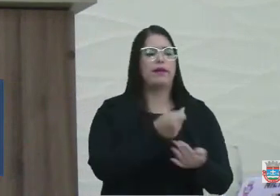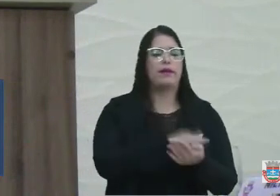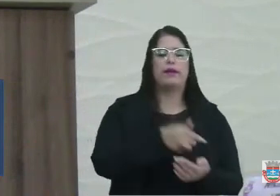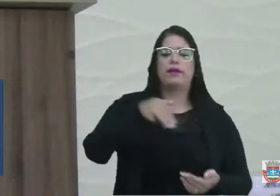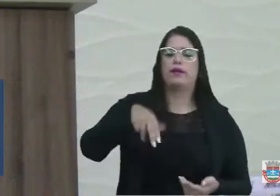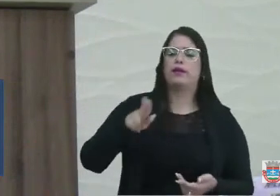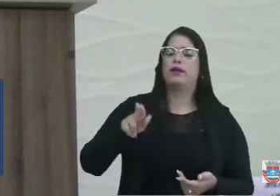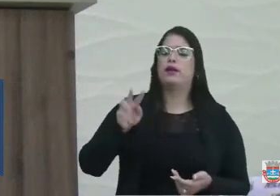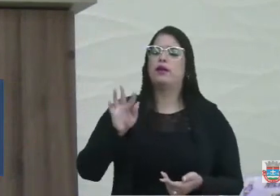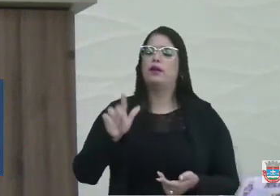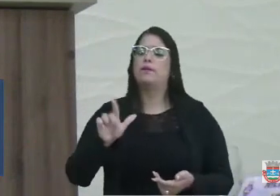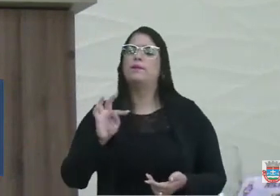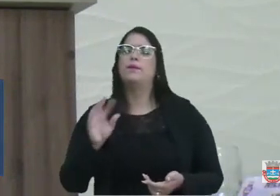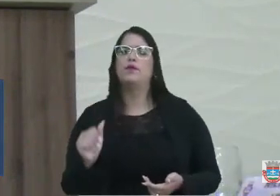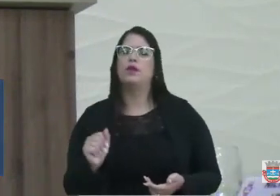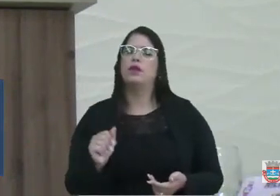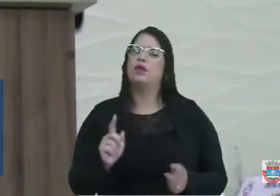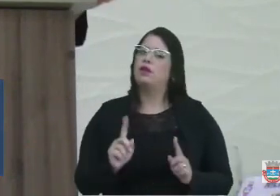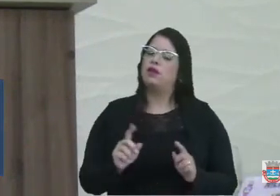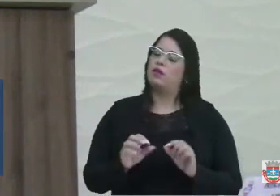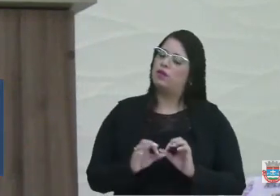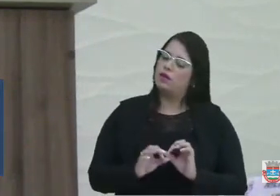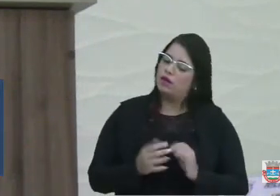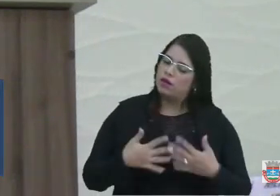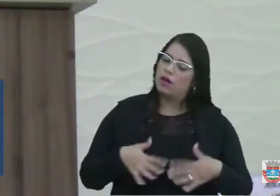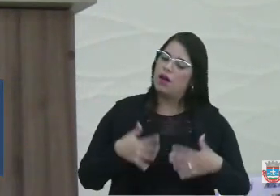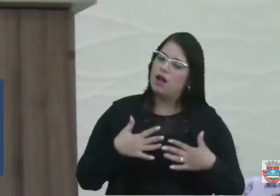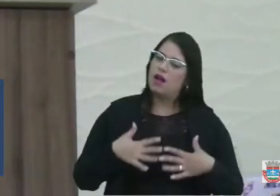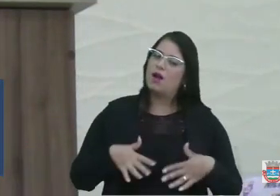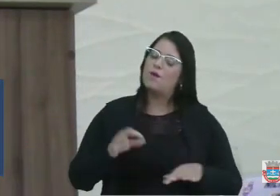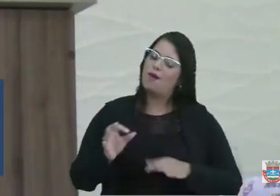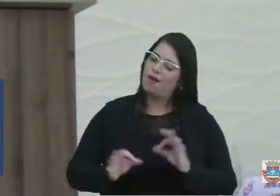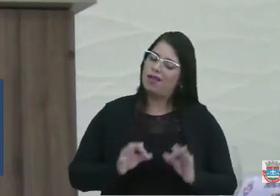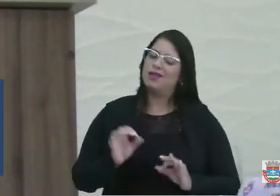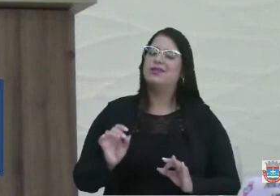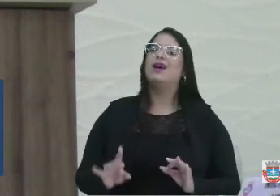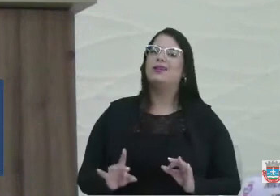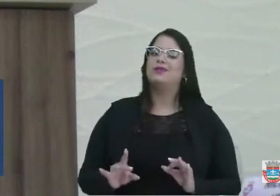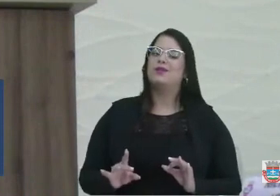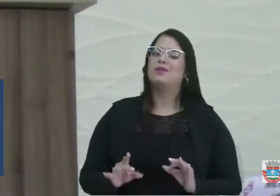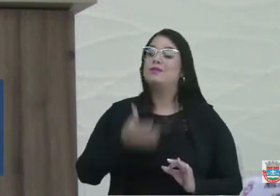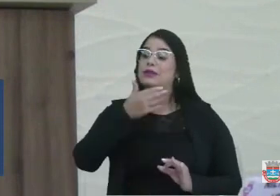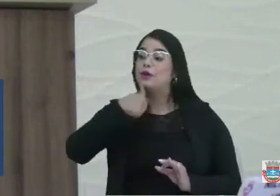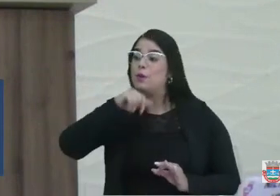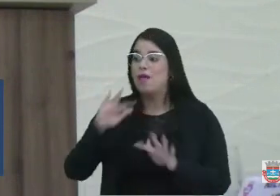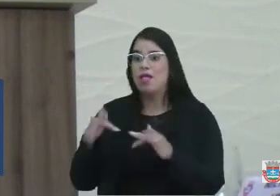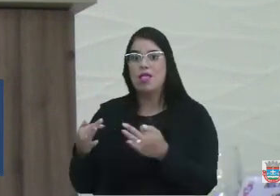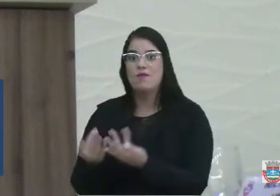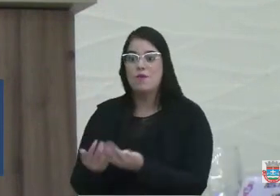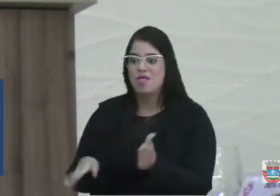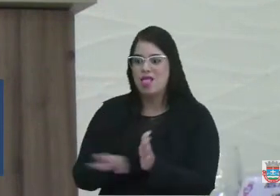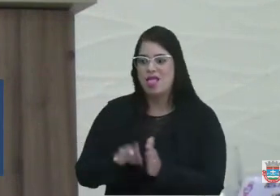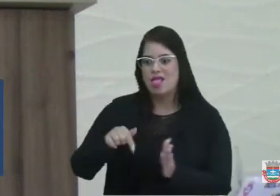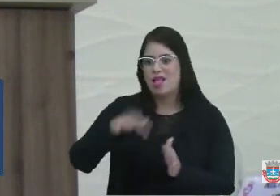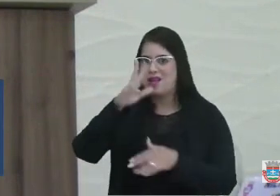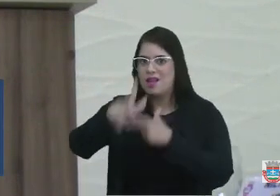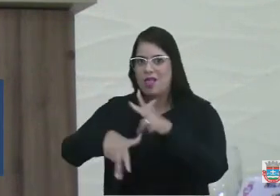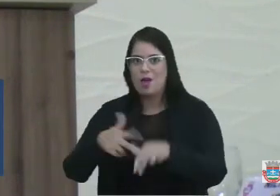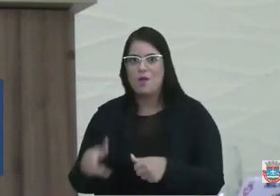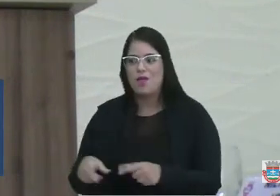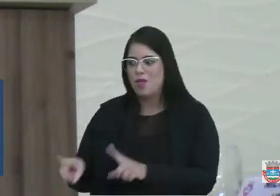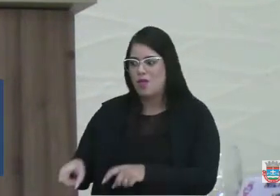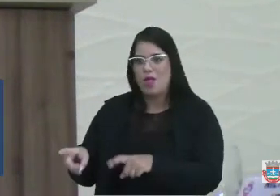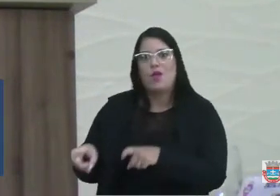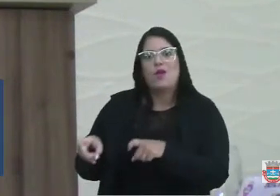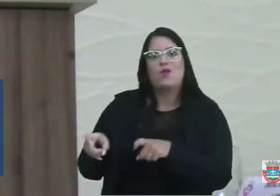ele deixou bem claro ontem, o pai de família, o cidadão, principalmente que vai para o seu trabalho, que vem do sítio para a cidade, não.